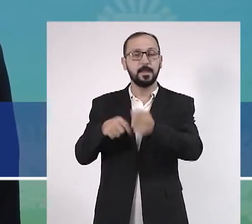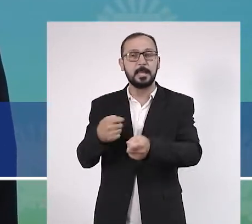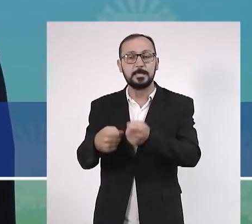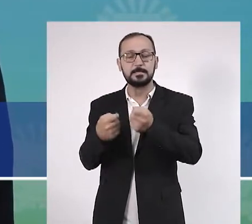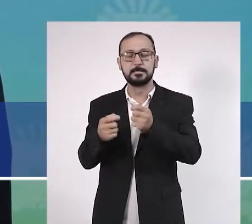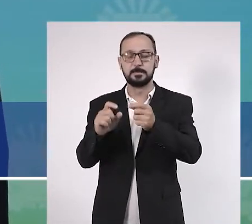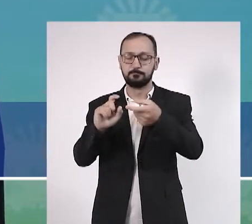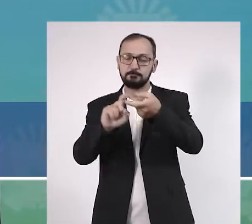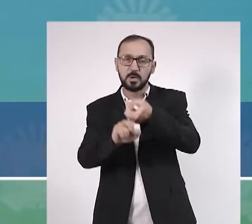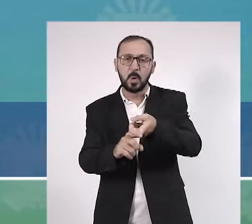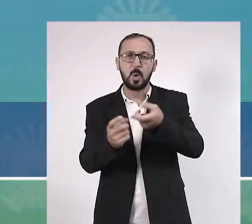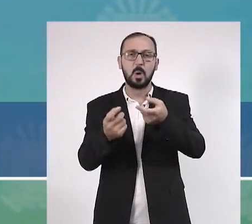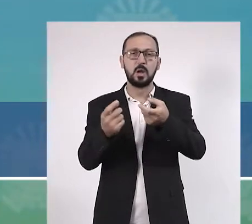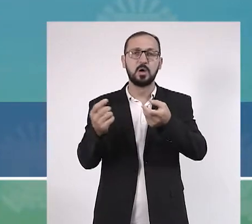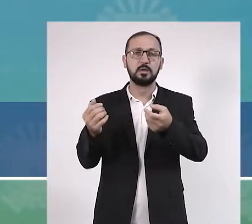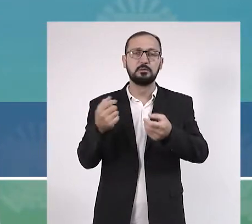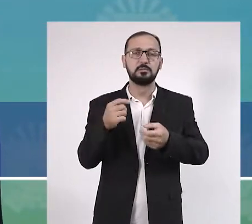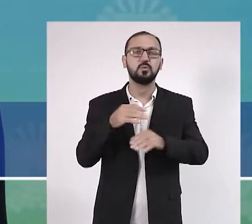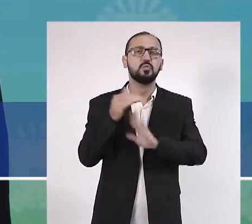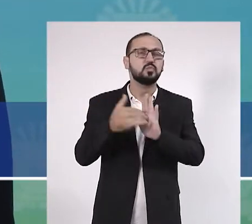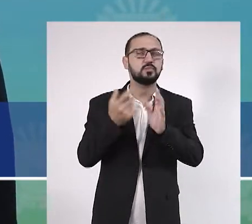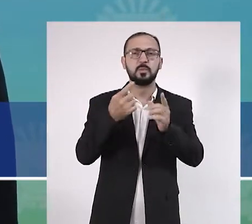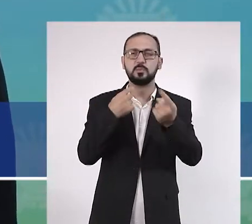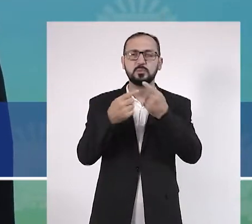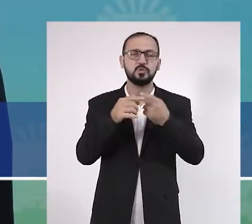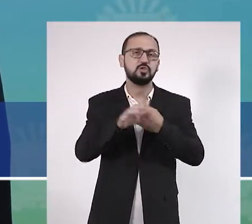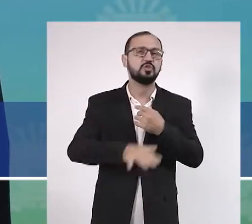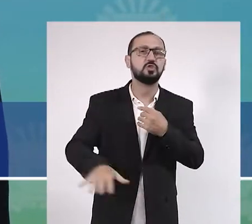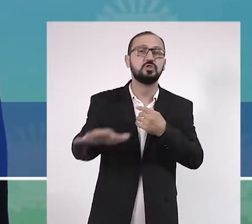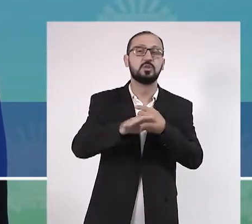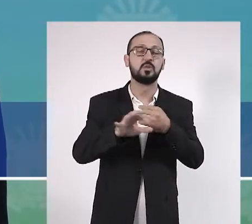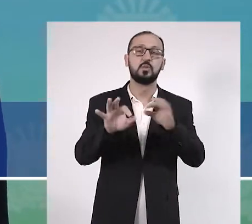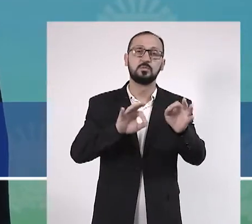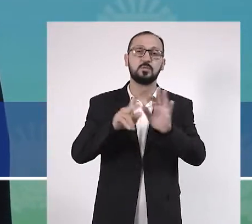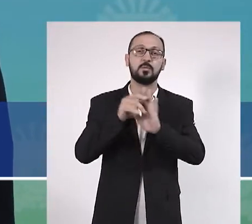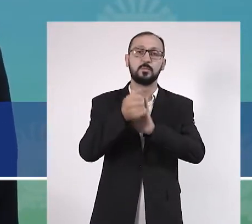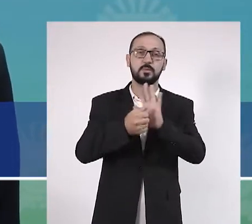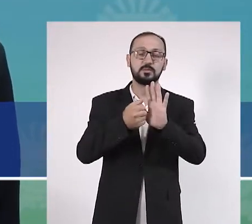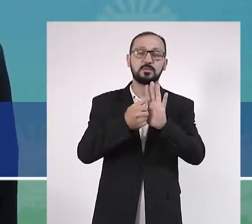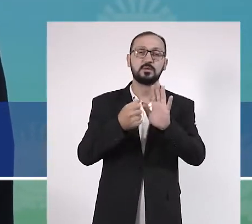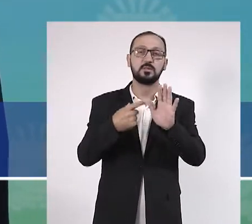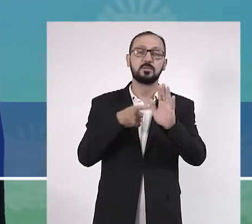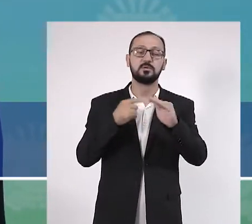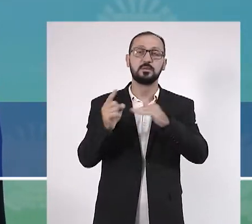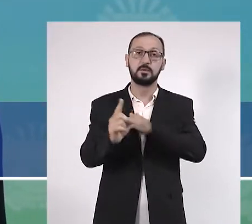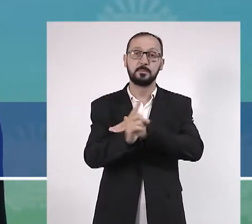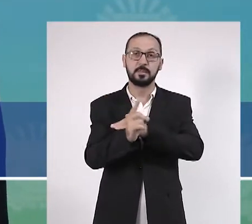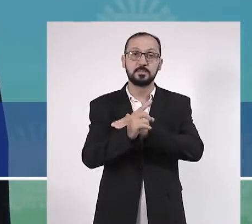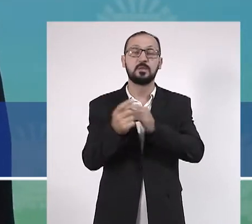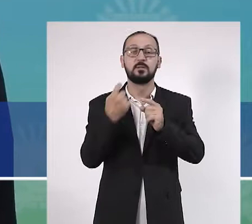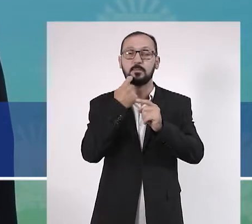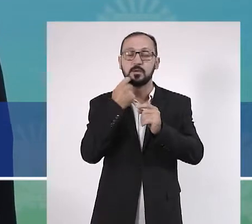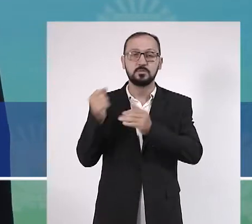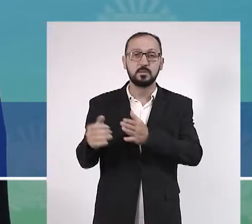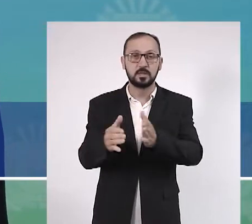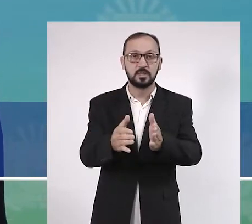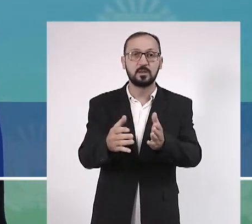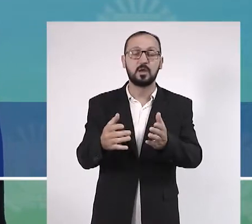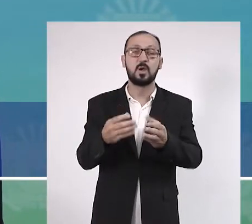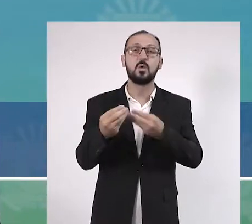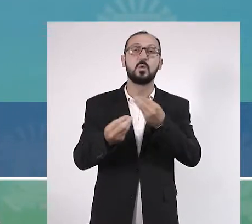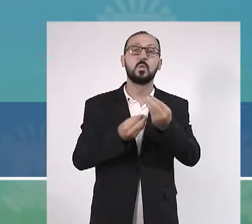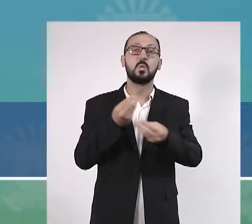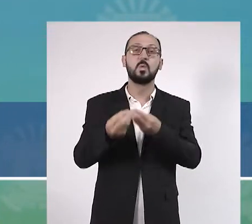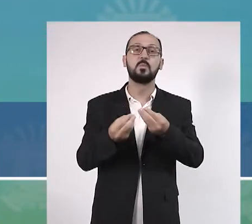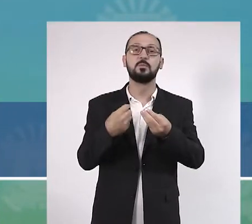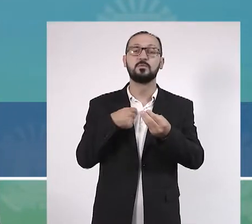rede hoteleira, enfim, vamos discutir de uma forma em geral, fazer um projeto que de fato atenda, que preserve as espécies. Da forma como